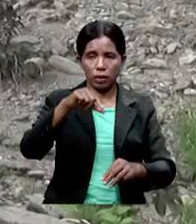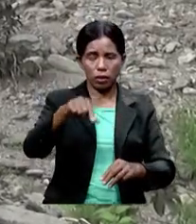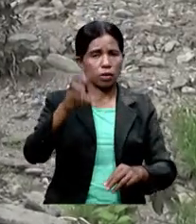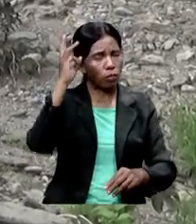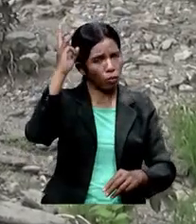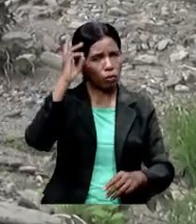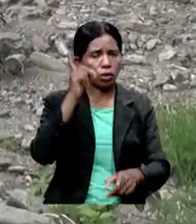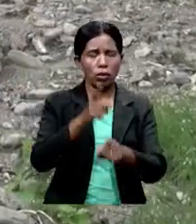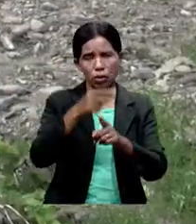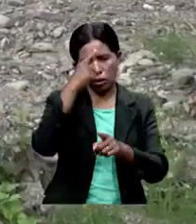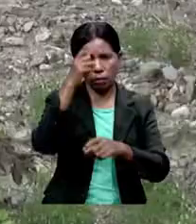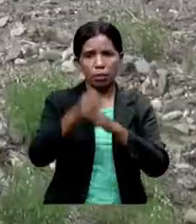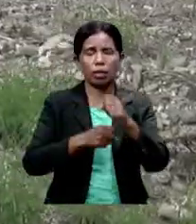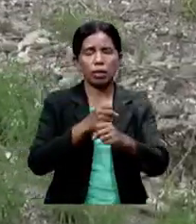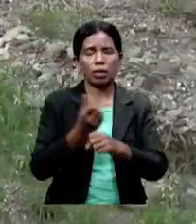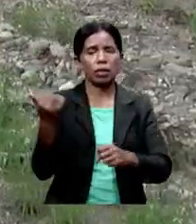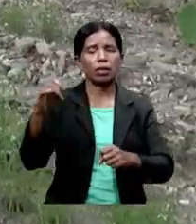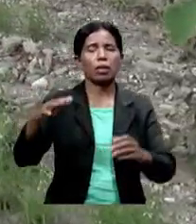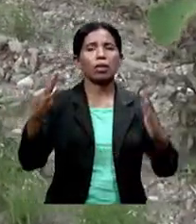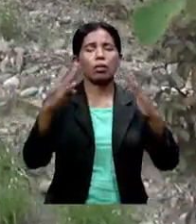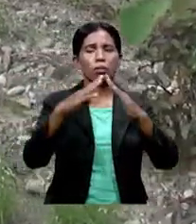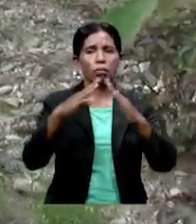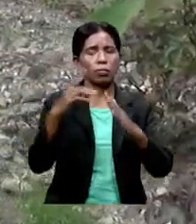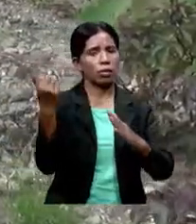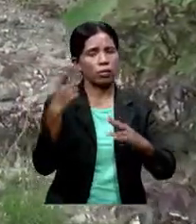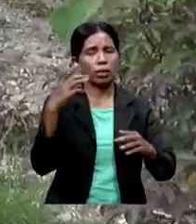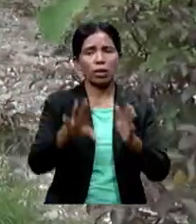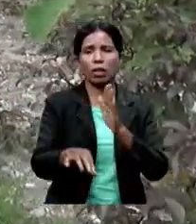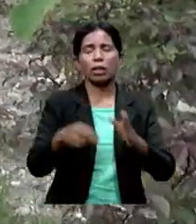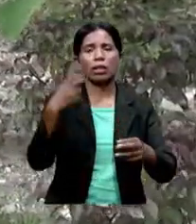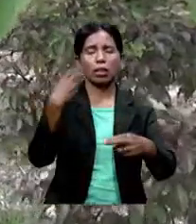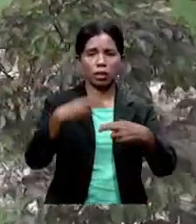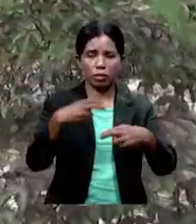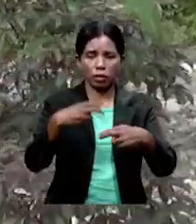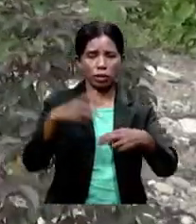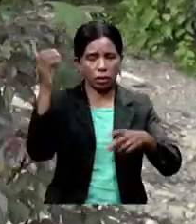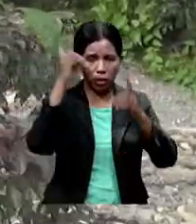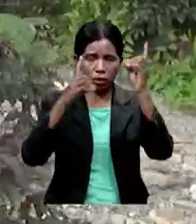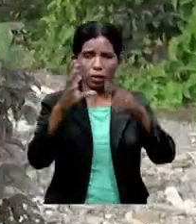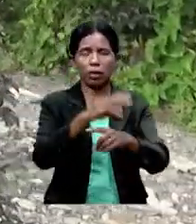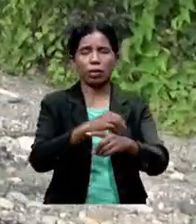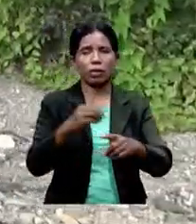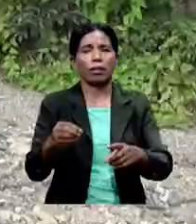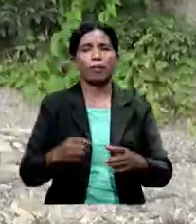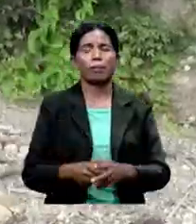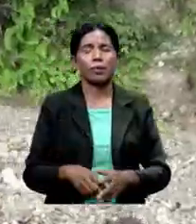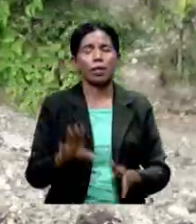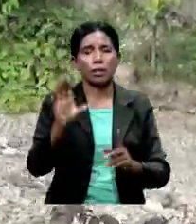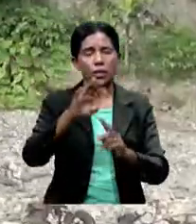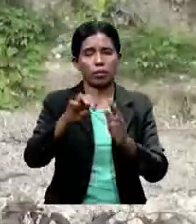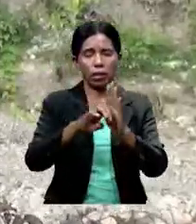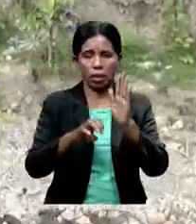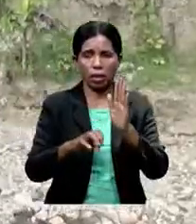preocupa tamba karetina sirani hela fatin sempre hetan amiasa usi mota refere. Tambane, chefe aldeia Mosoi,